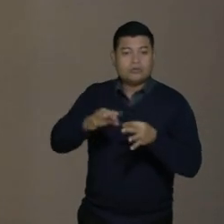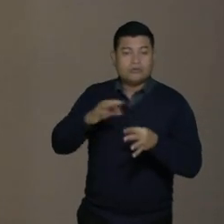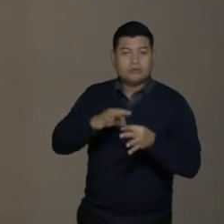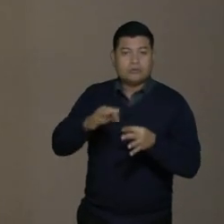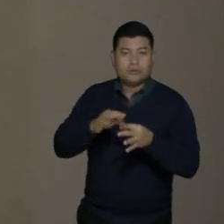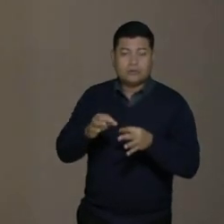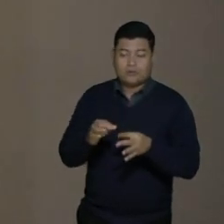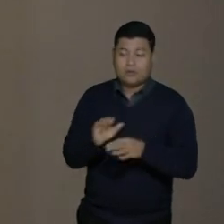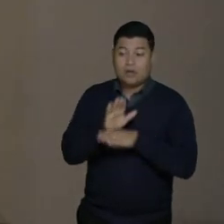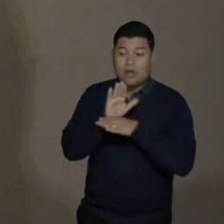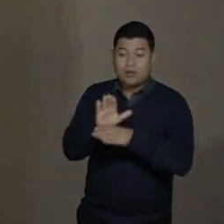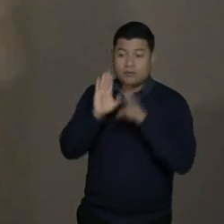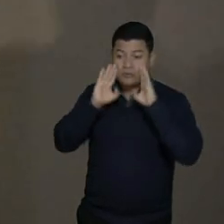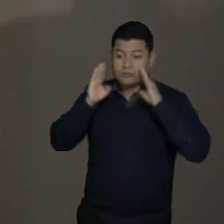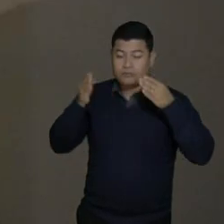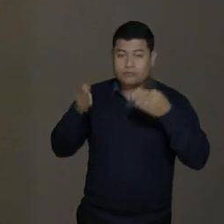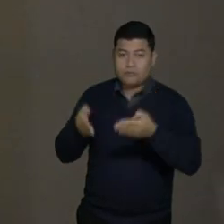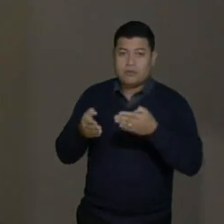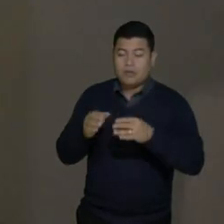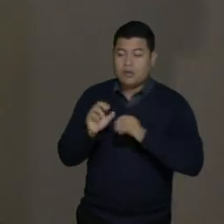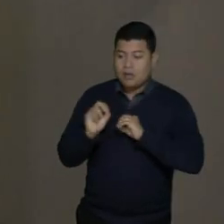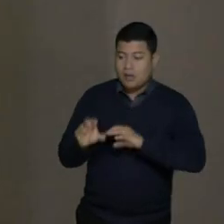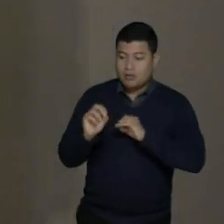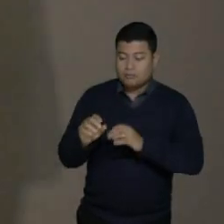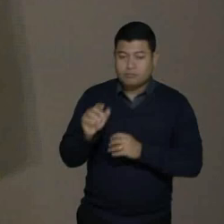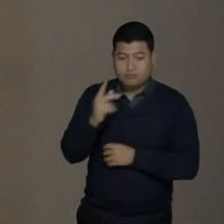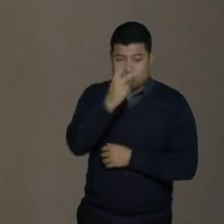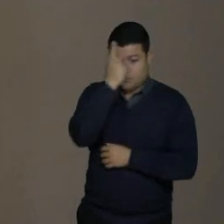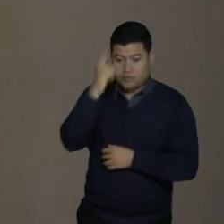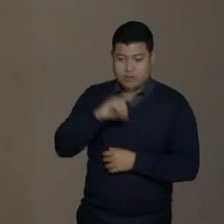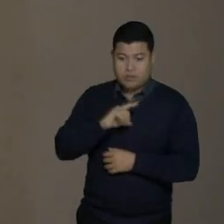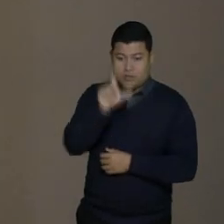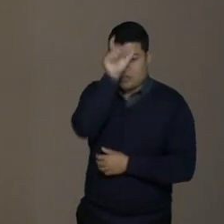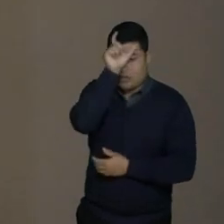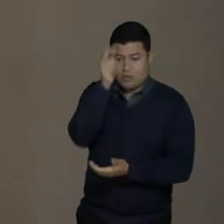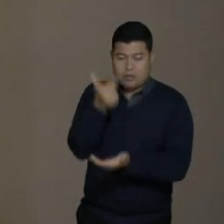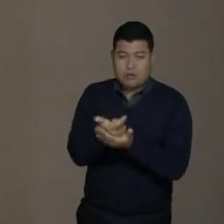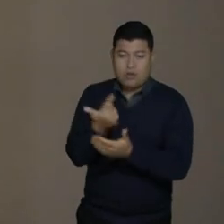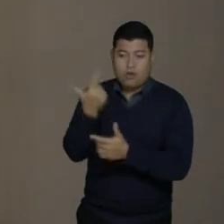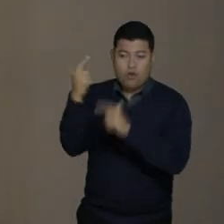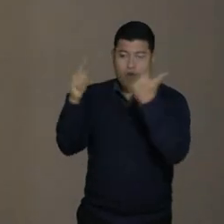facilitar a aprendizagem de pessoas com dislexia e outras